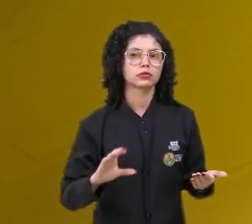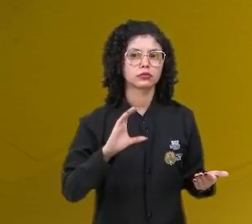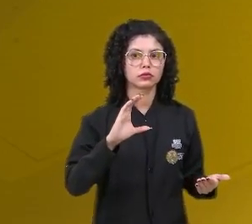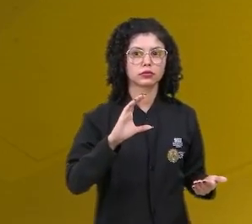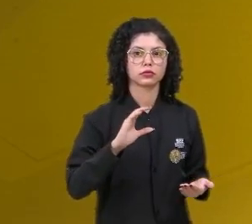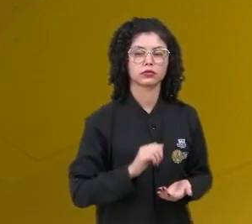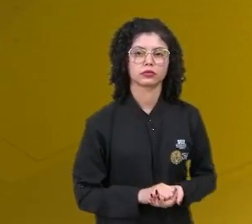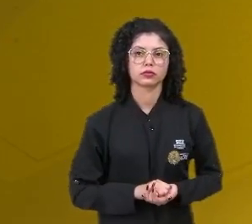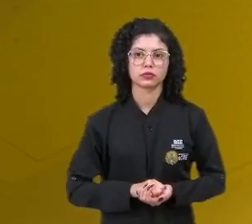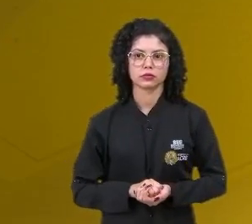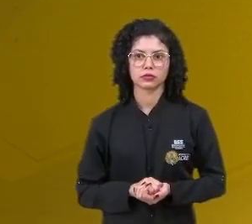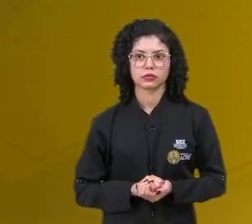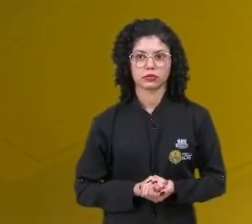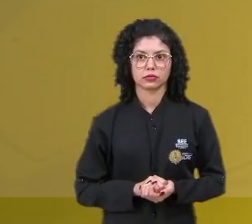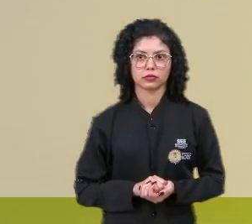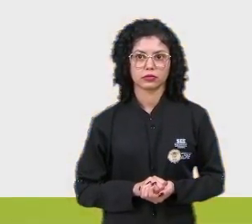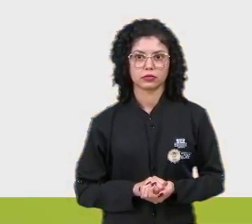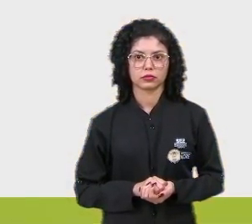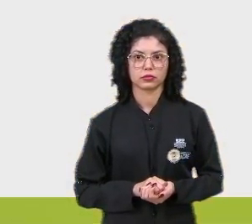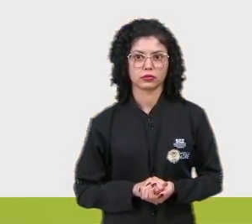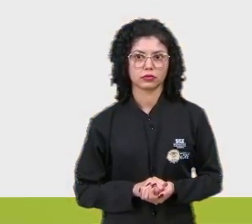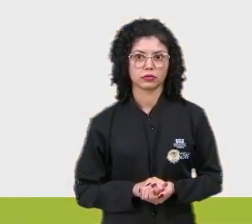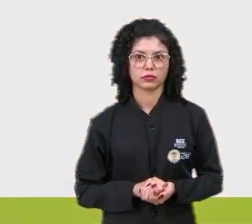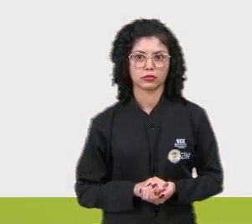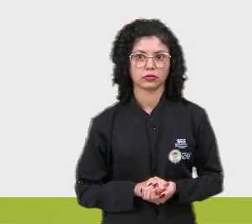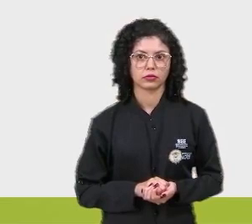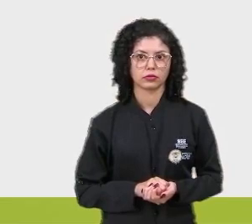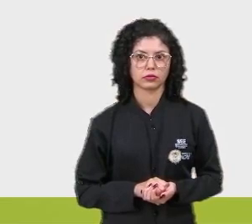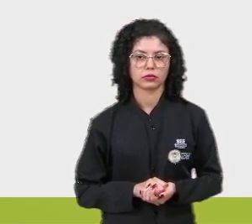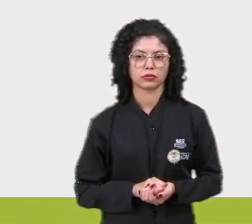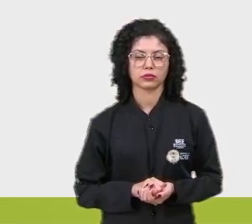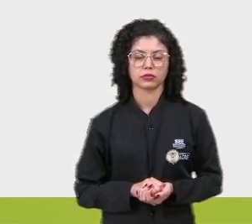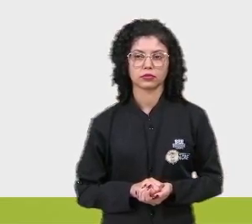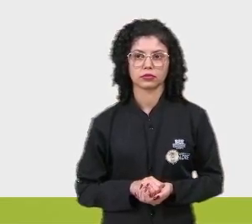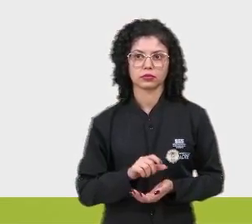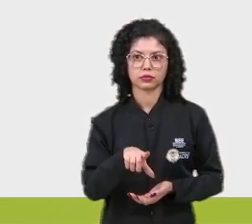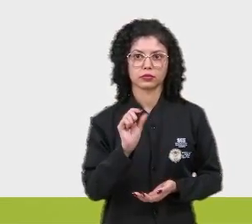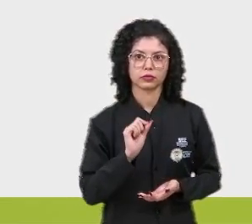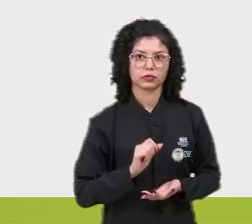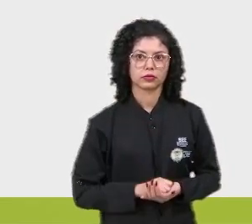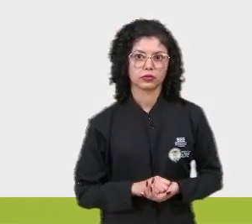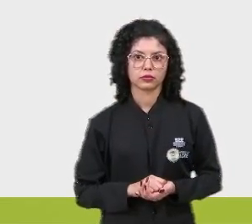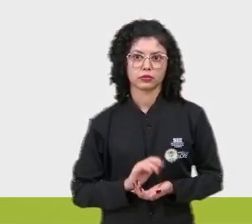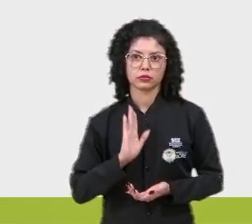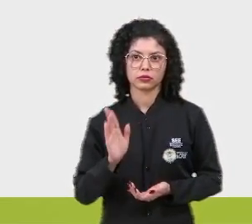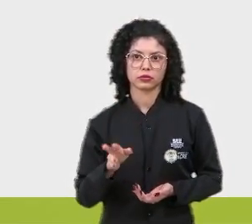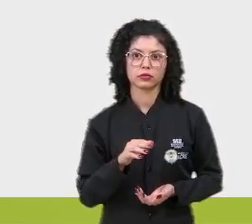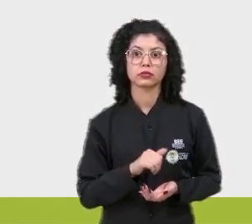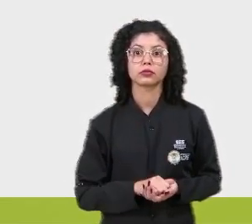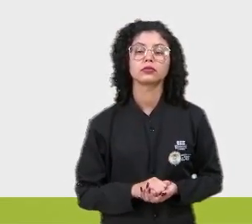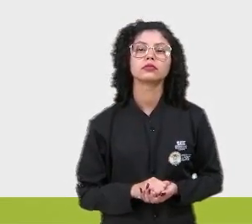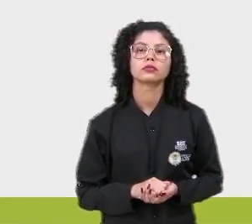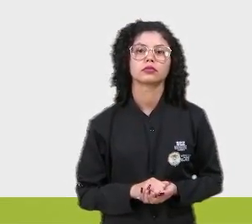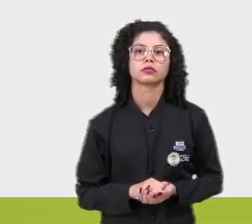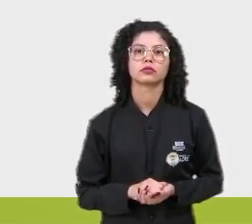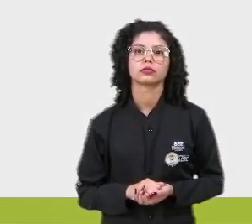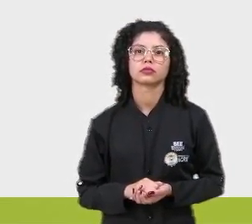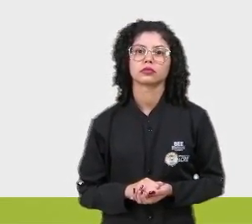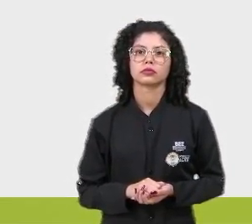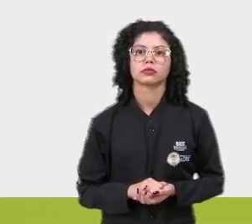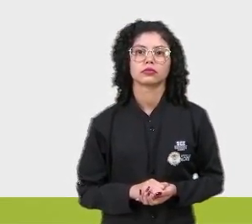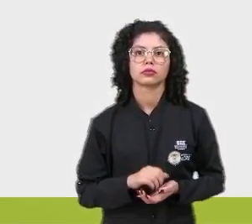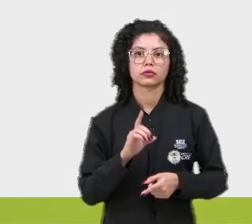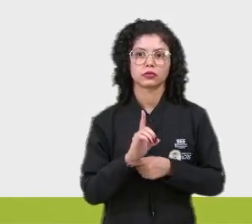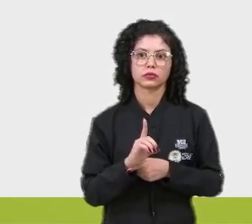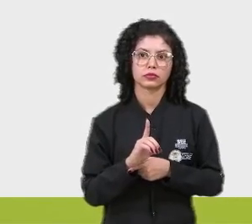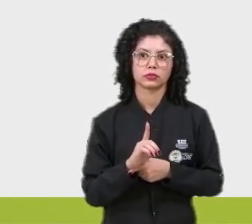estão arranjados. Vamos olhar aqui rapidamente as alternativas e já vamos excluir aqui a